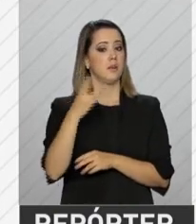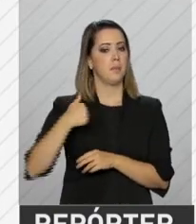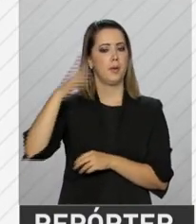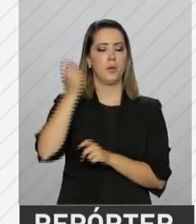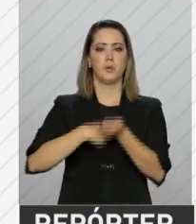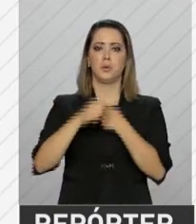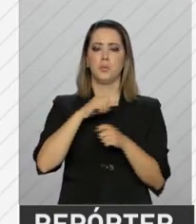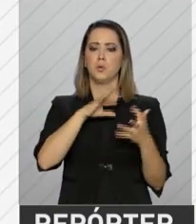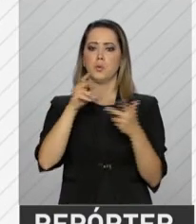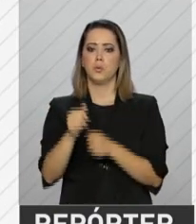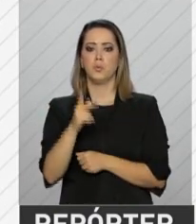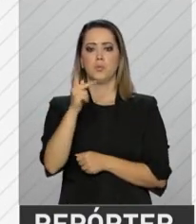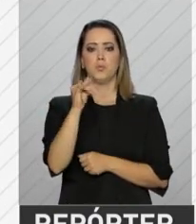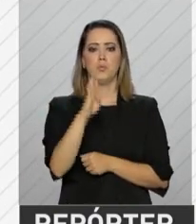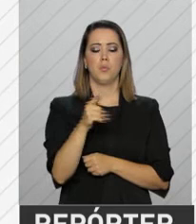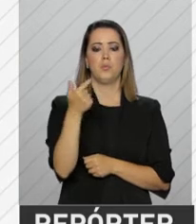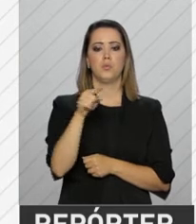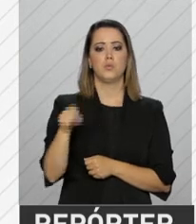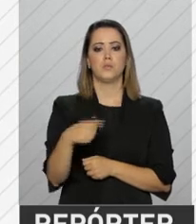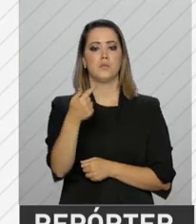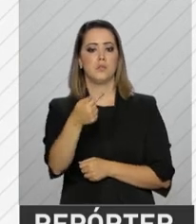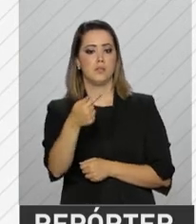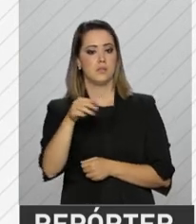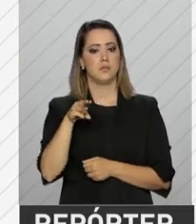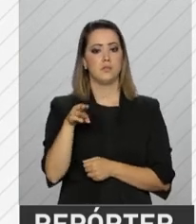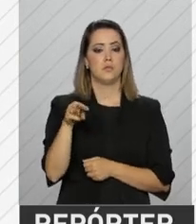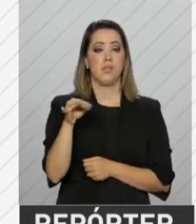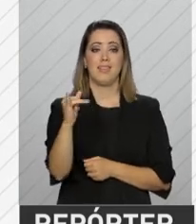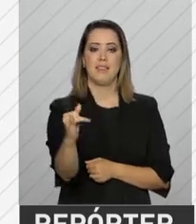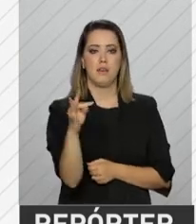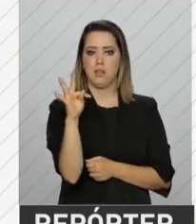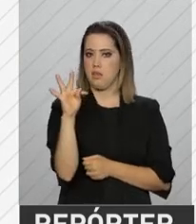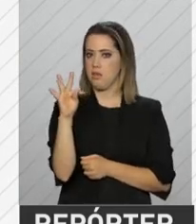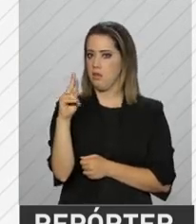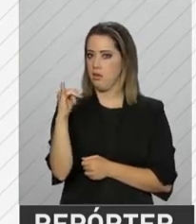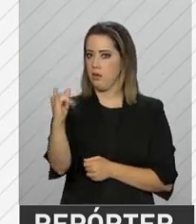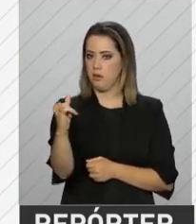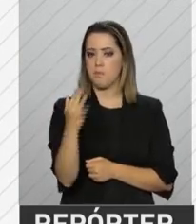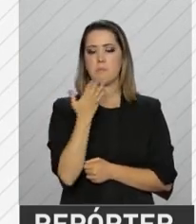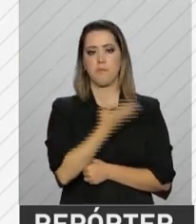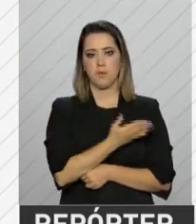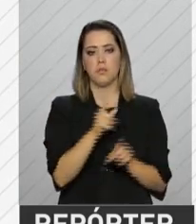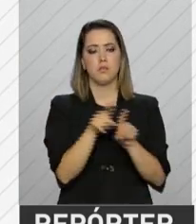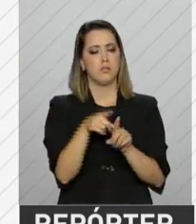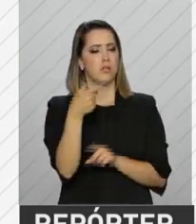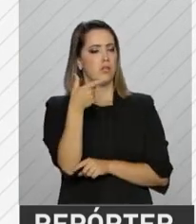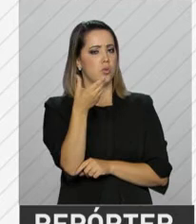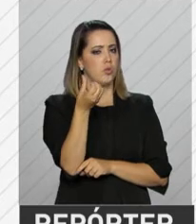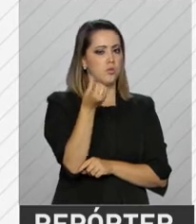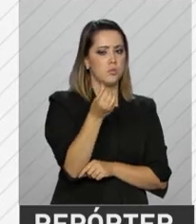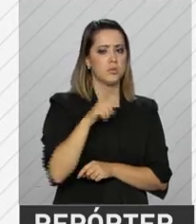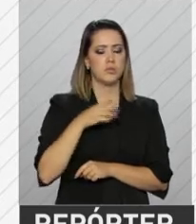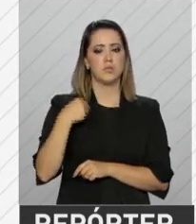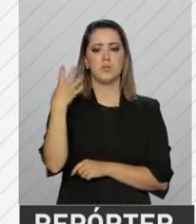com um produto interno bruto de 2 trilhões e 700 bilhões de dólares em 2016 o bloco recebeu